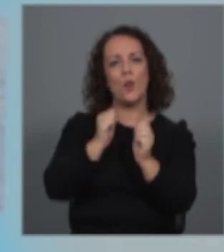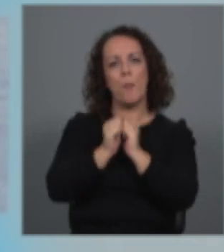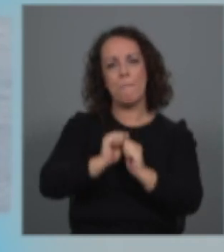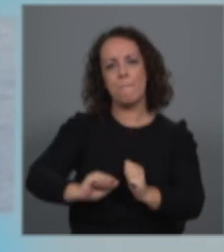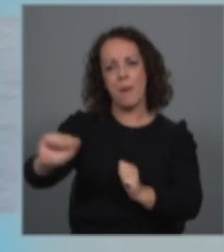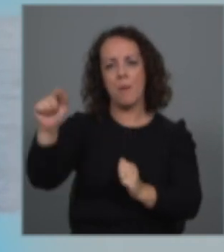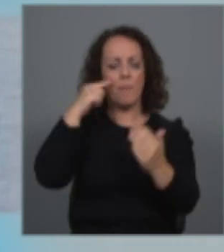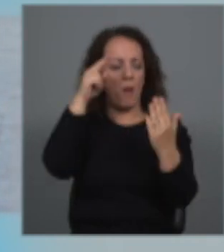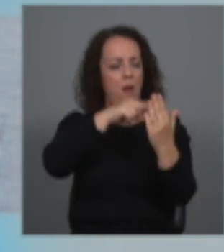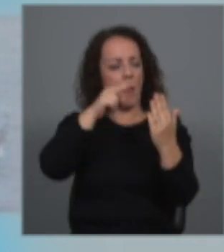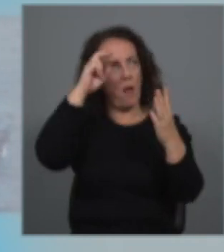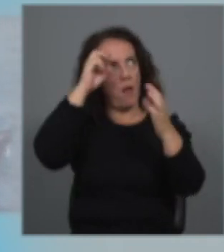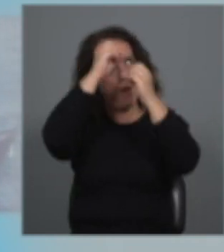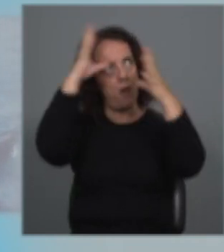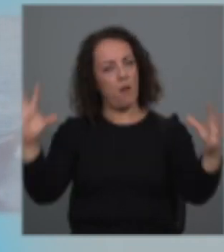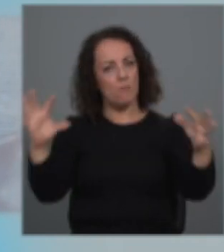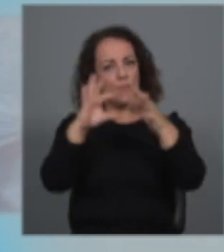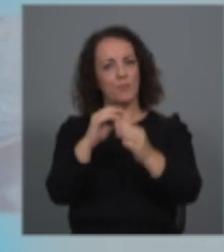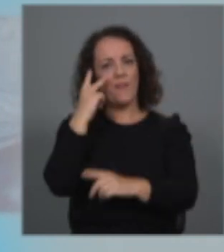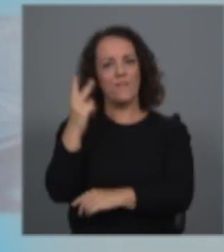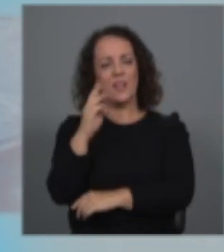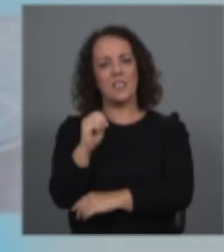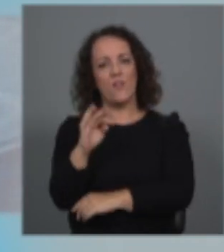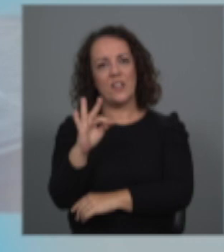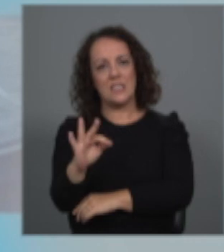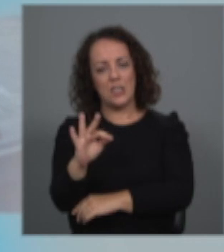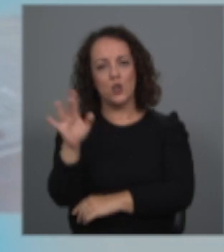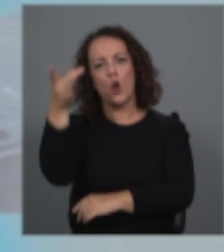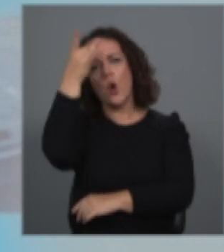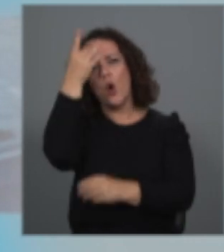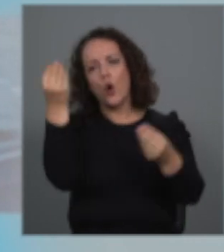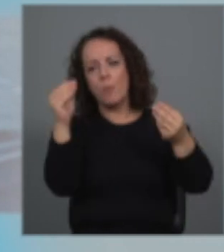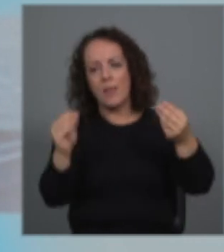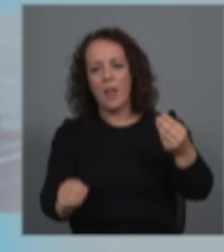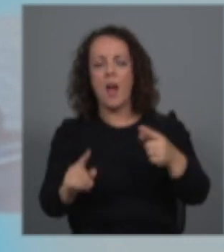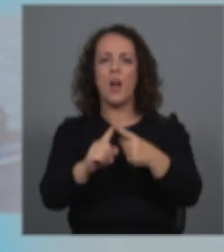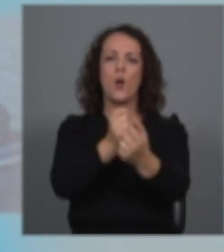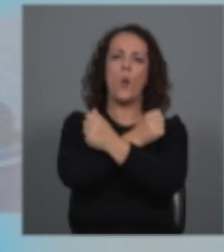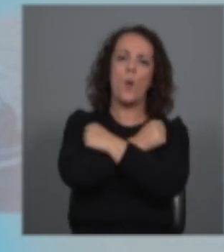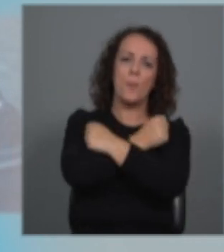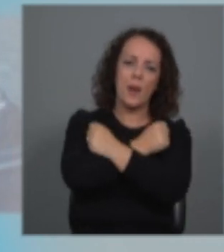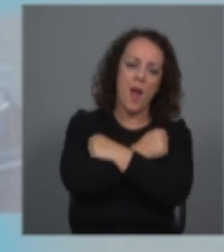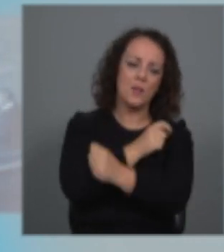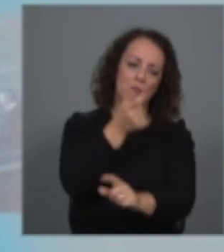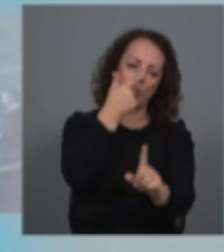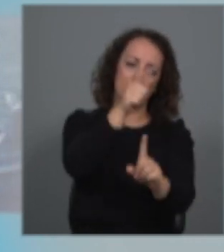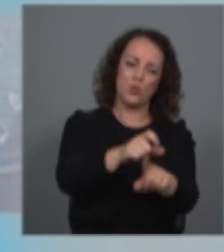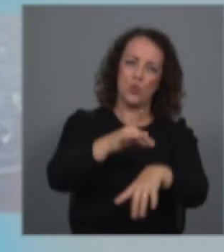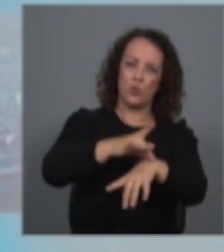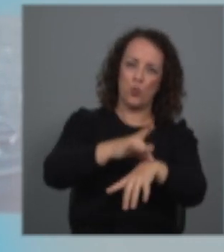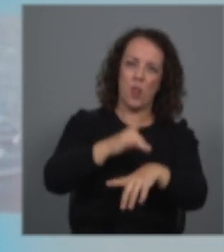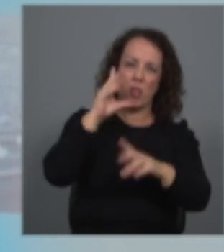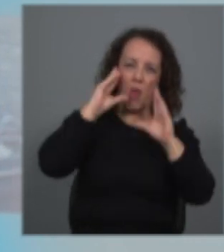de episódios da vida de São Francisco de Assis, o abraço ao leproso, este encontro com o sultão do